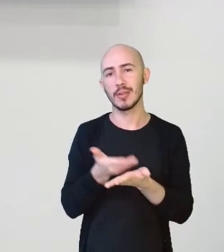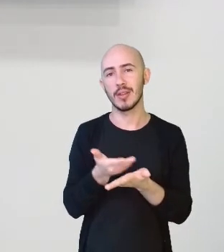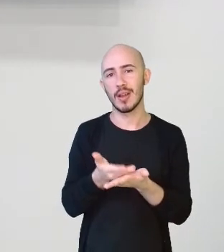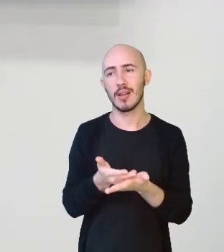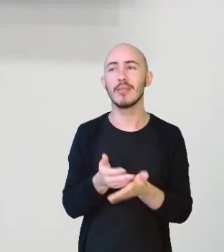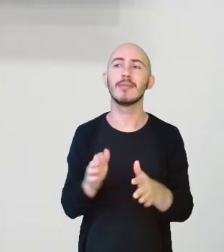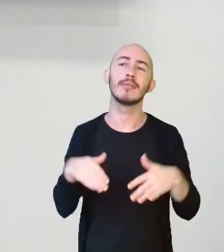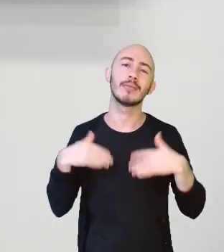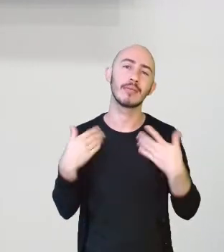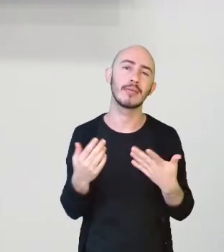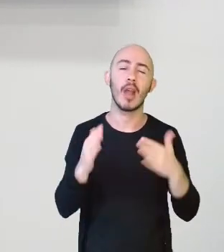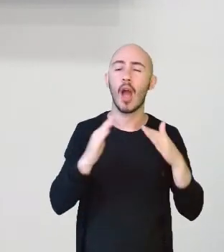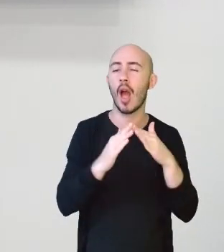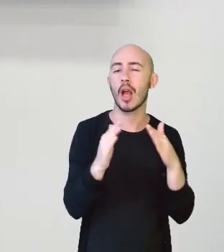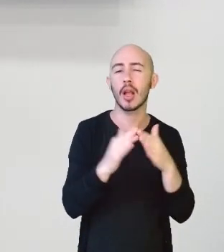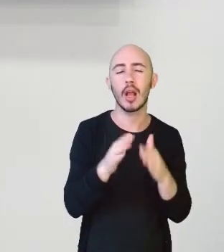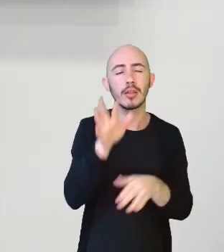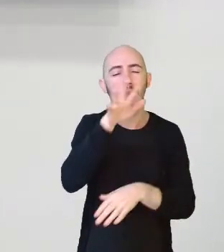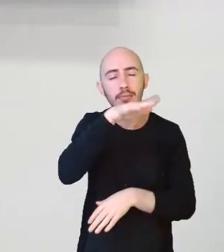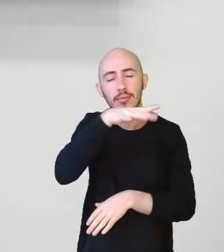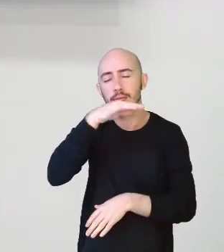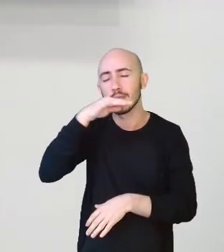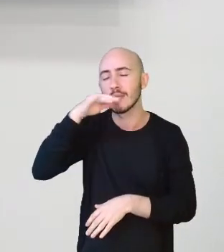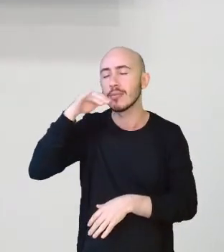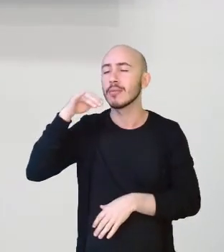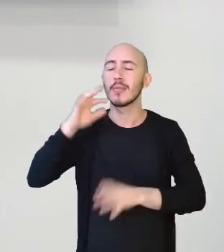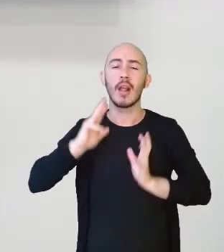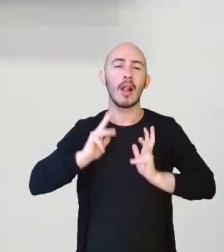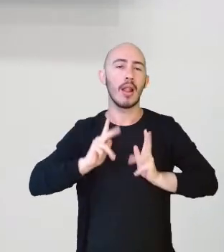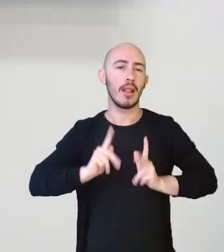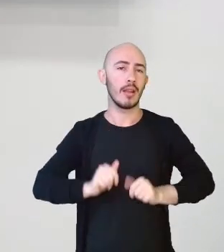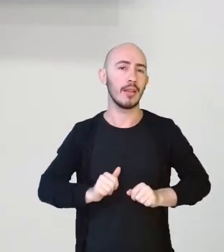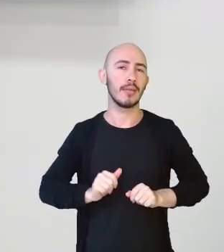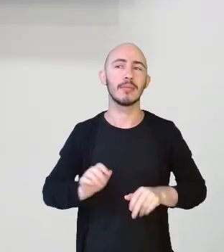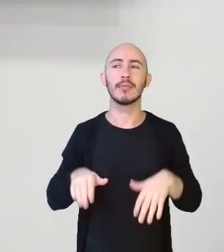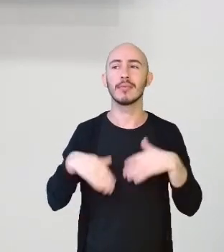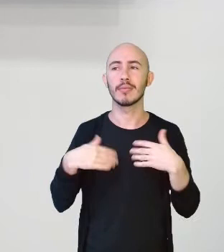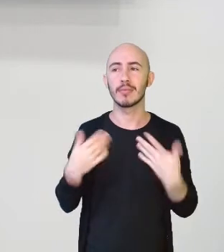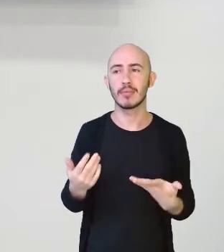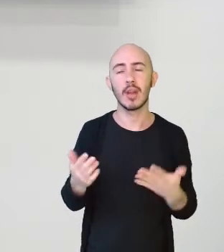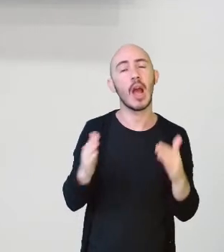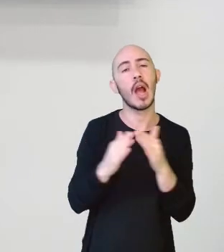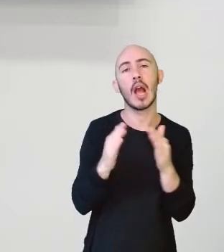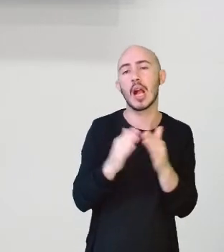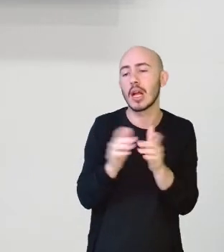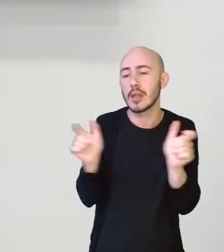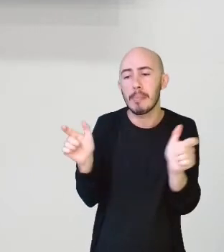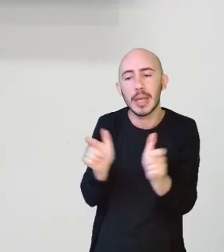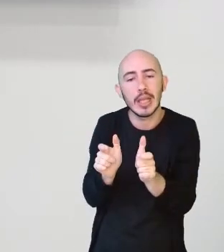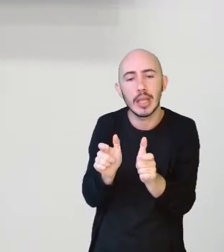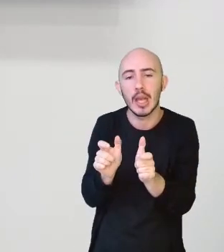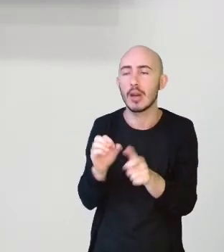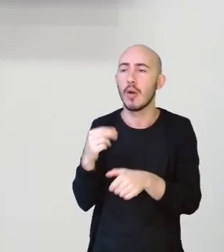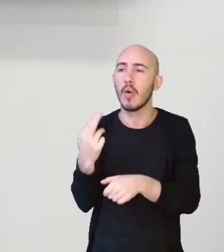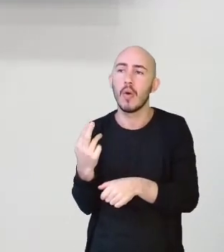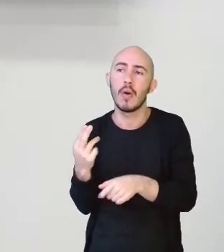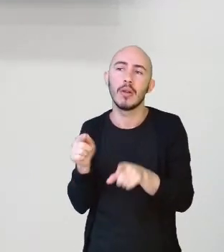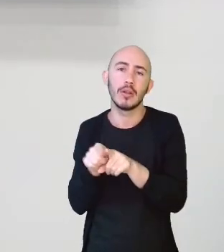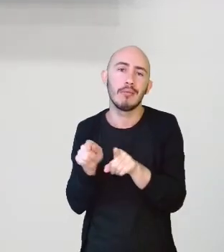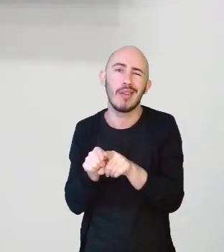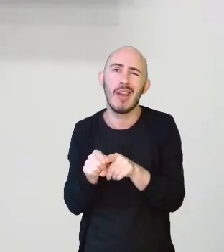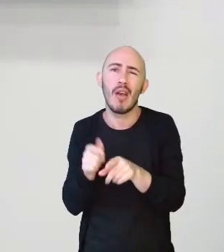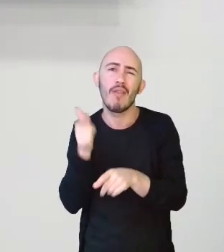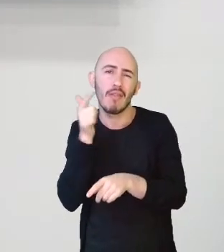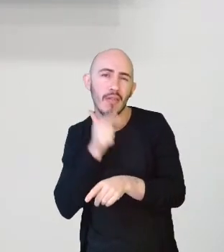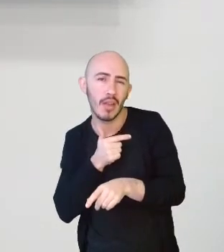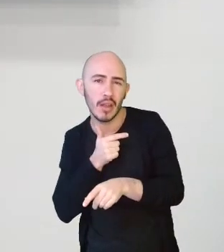melhor do que uma casa cheirosinha, limpinha. Olha, gente, a nossa casa pode ser pequena, pode a gente até achar ela não tão bonita,